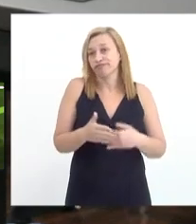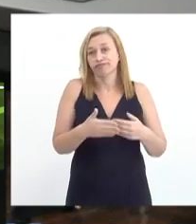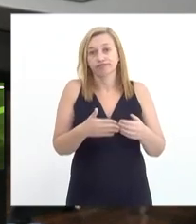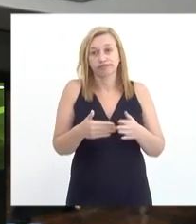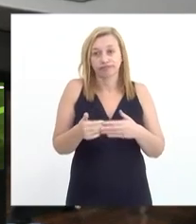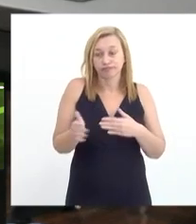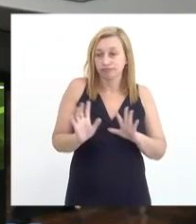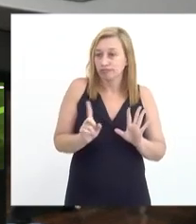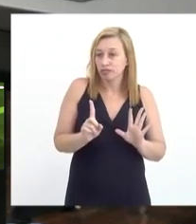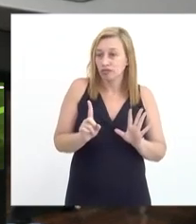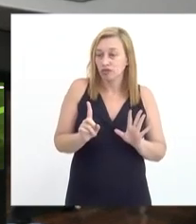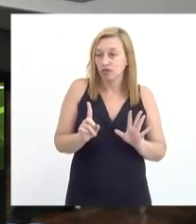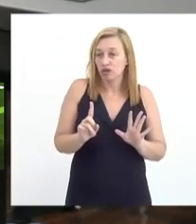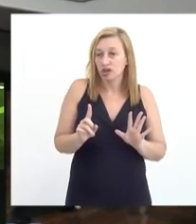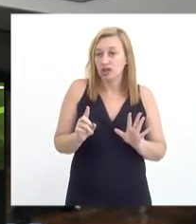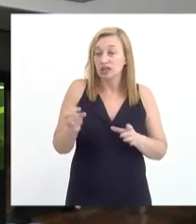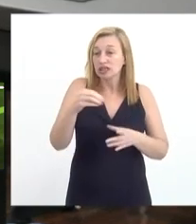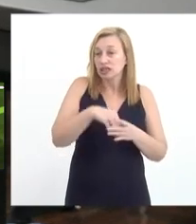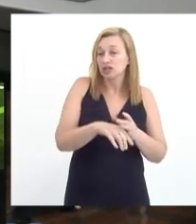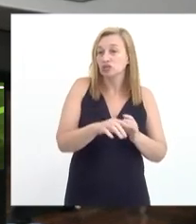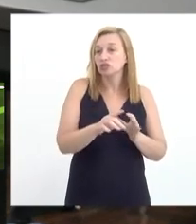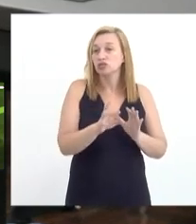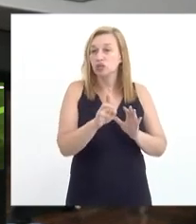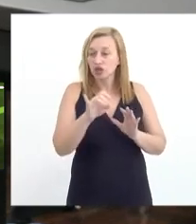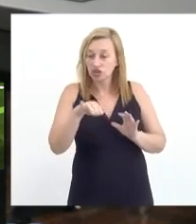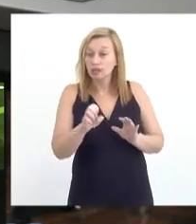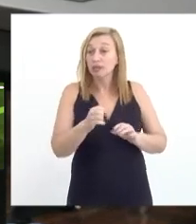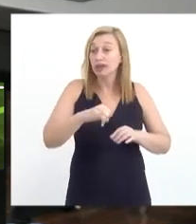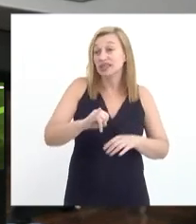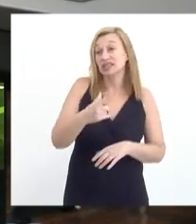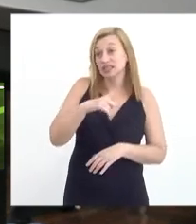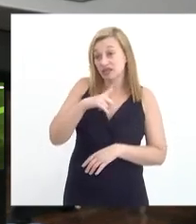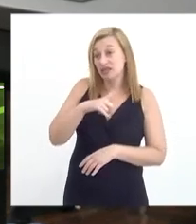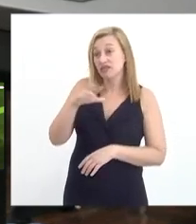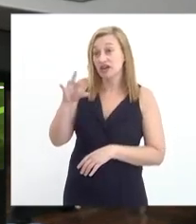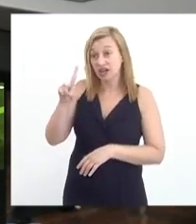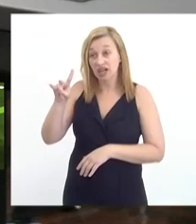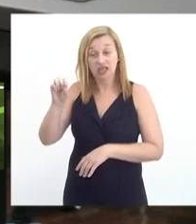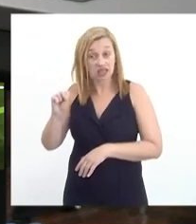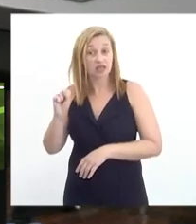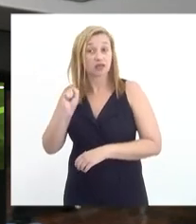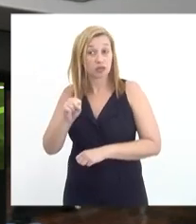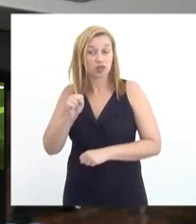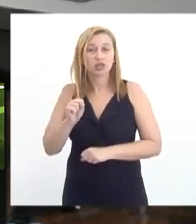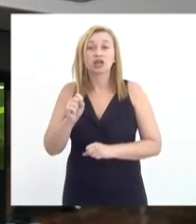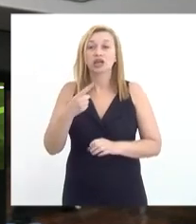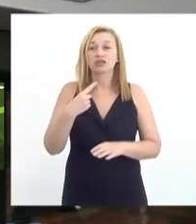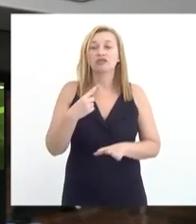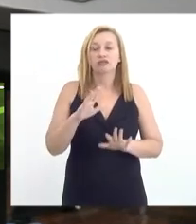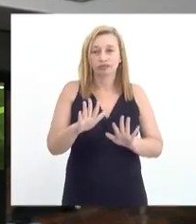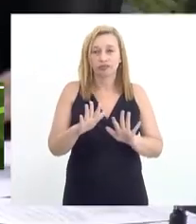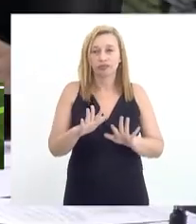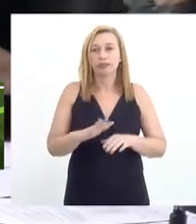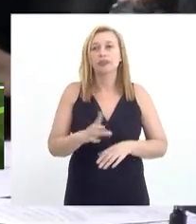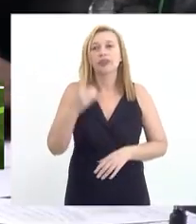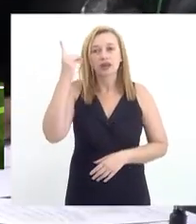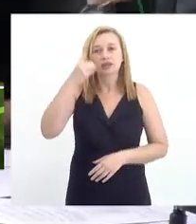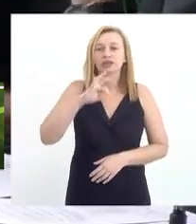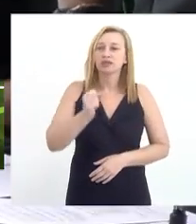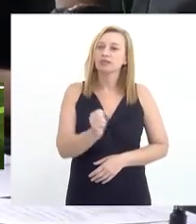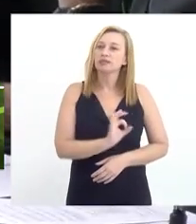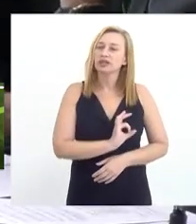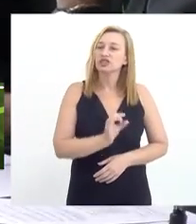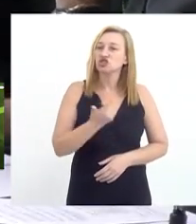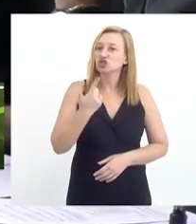Não foi previsto No regime Mas se tiver A vacância Ele vai responder Nós vamos garantir No primeiro Deputado Amado De novo